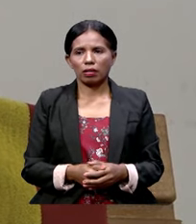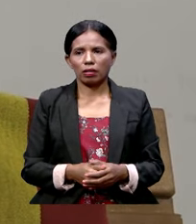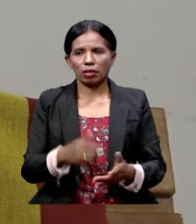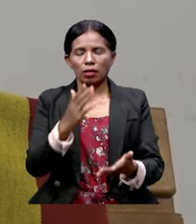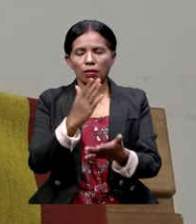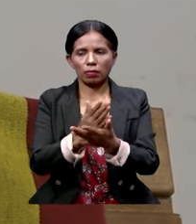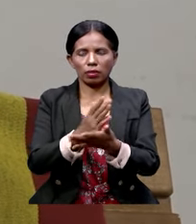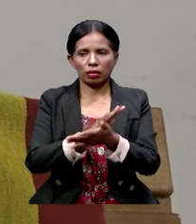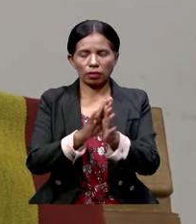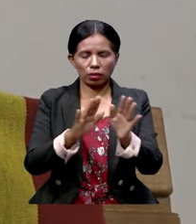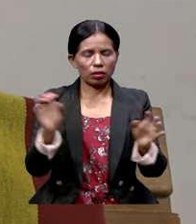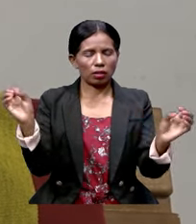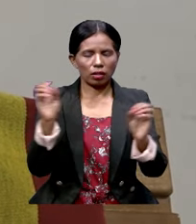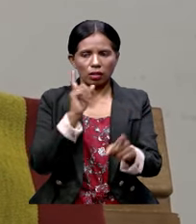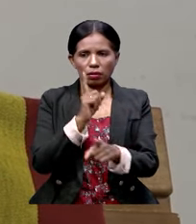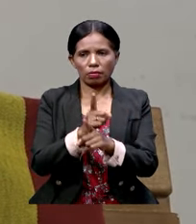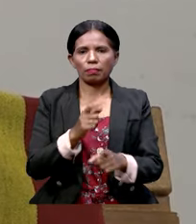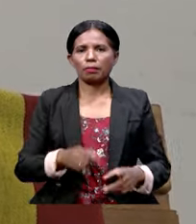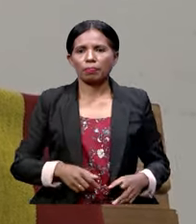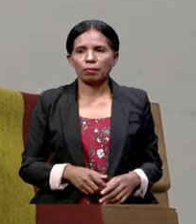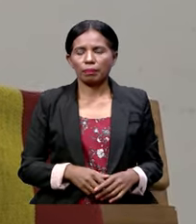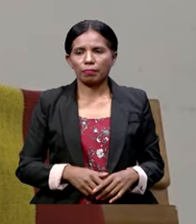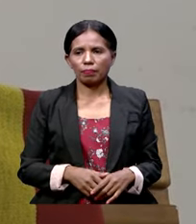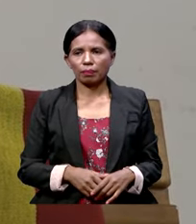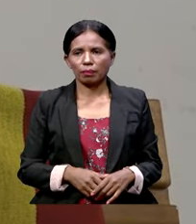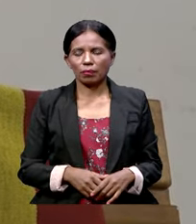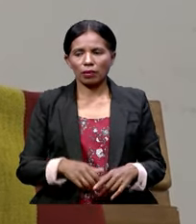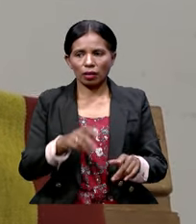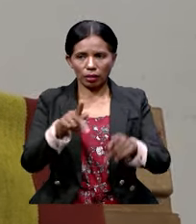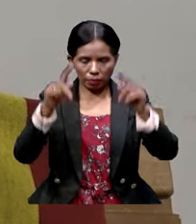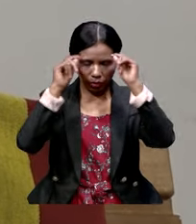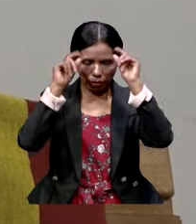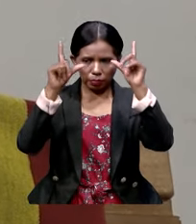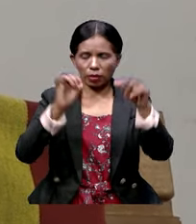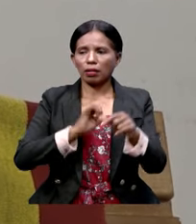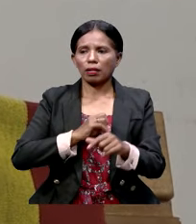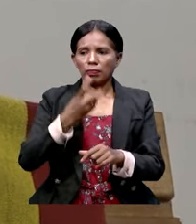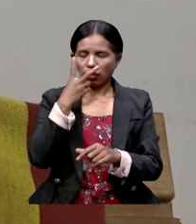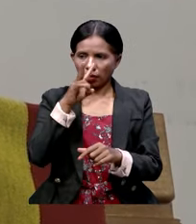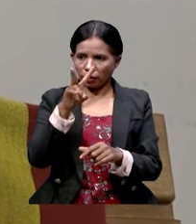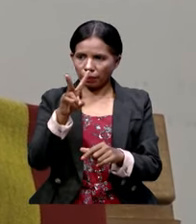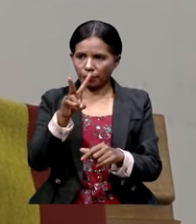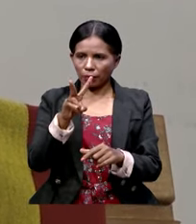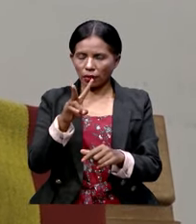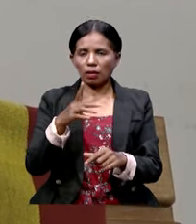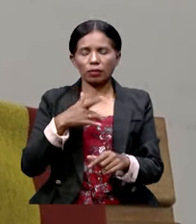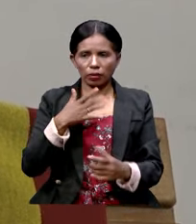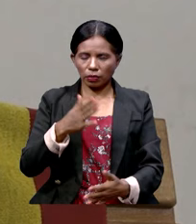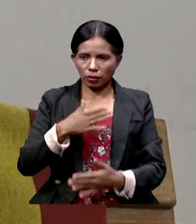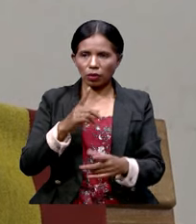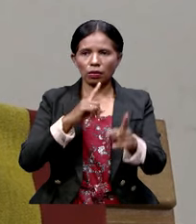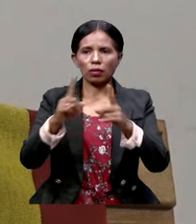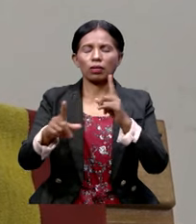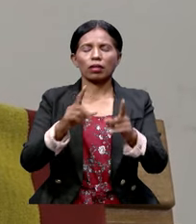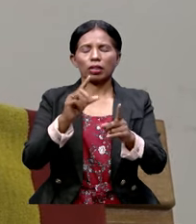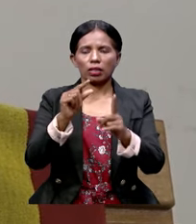unidade nelos. E Timor-Leste, agora é, e agora mira, colhe a língua